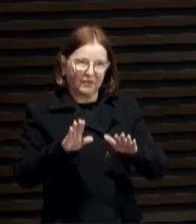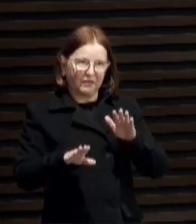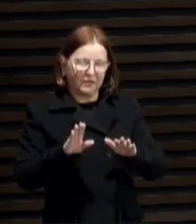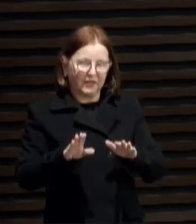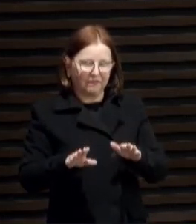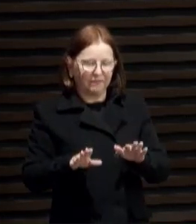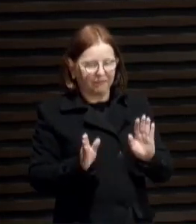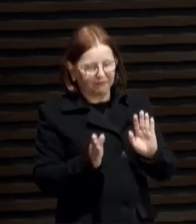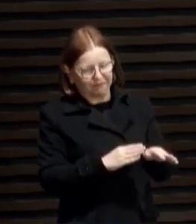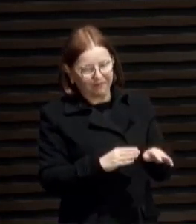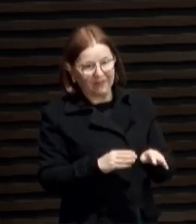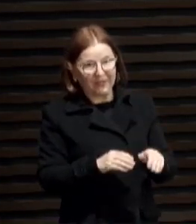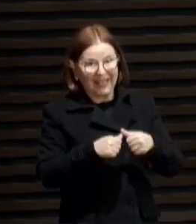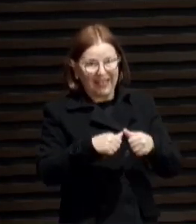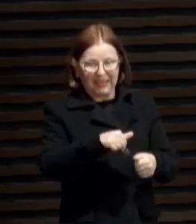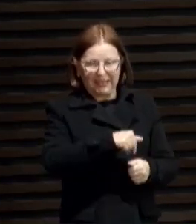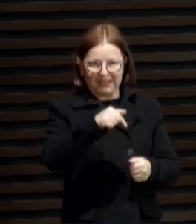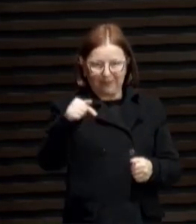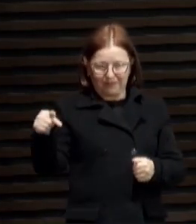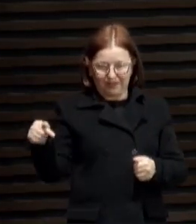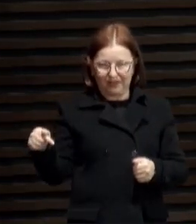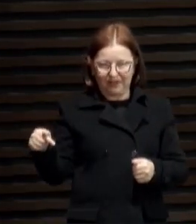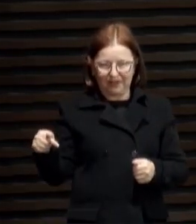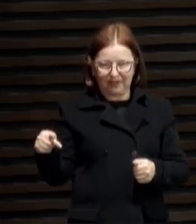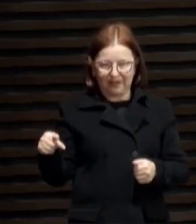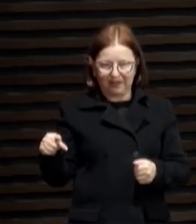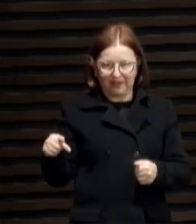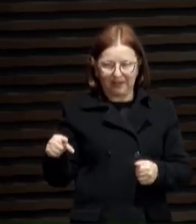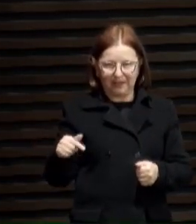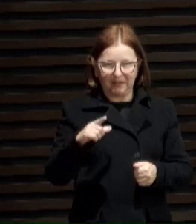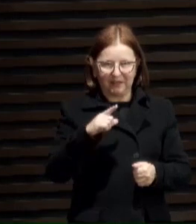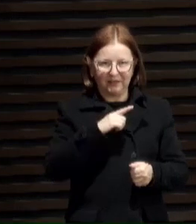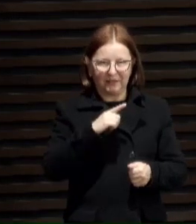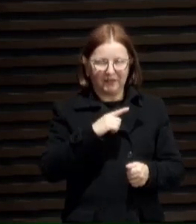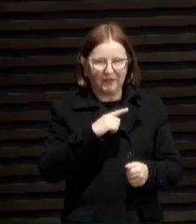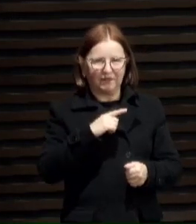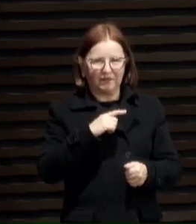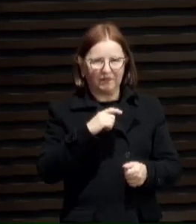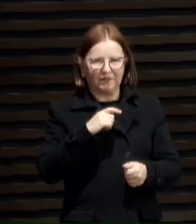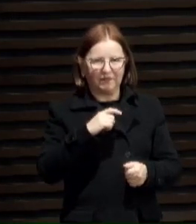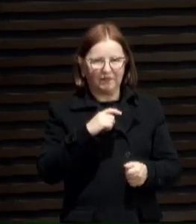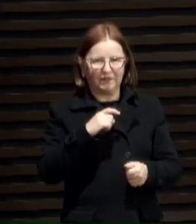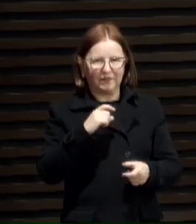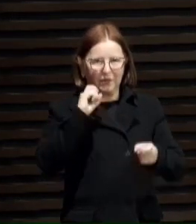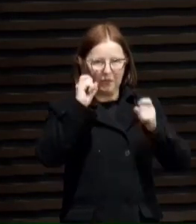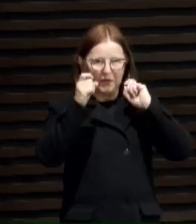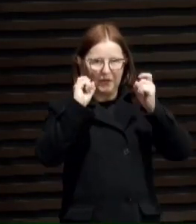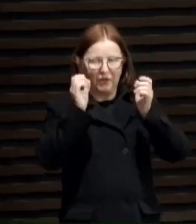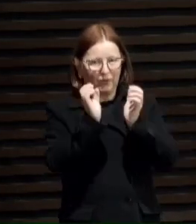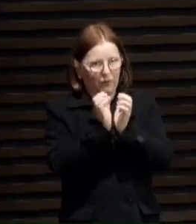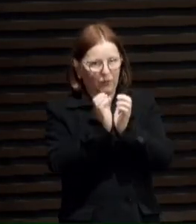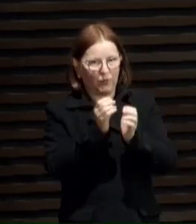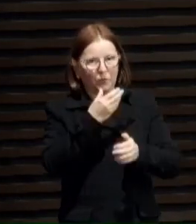essa semana nós tivemos um encontro, uns homens lá na quinta-feira, nós temos uma reunião com os homens